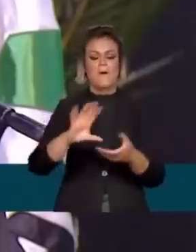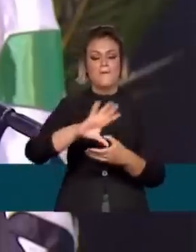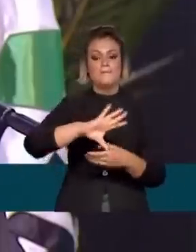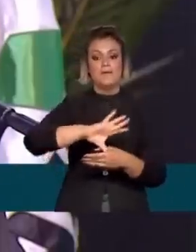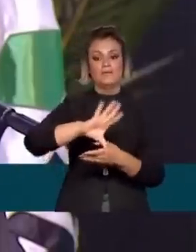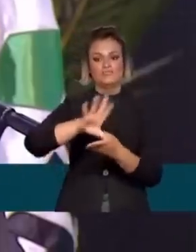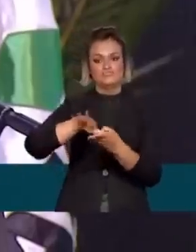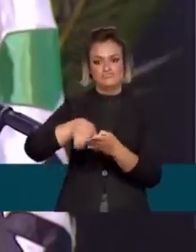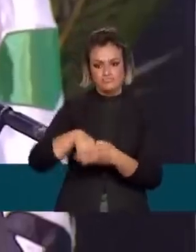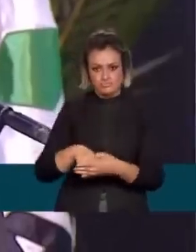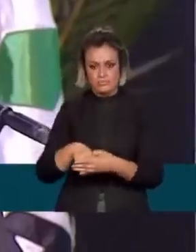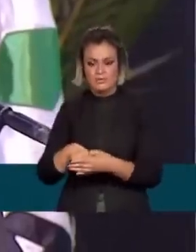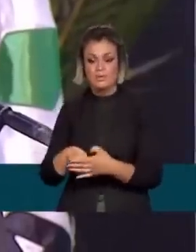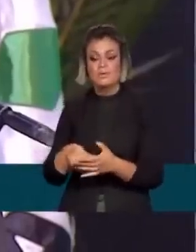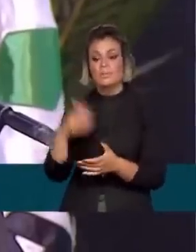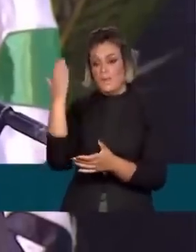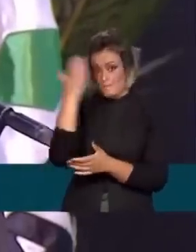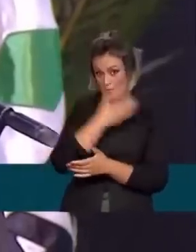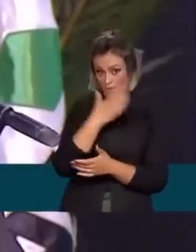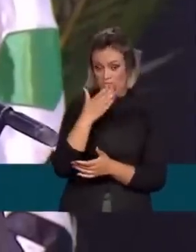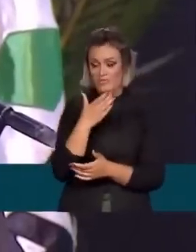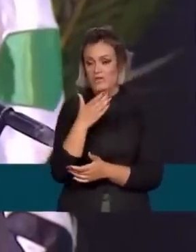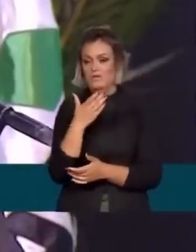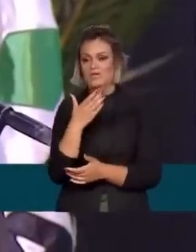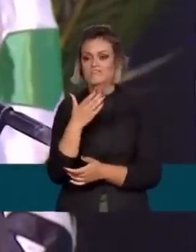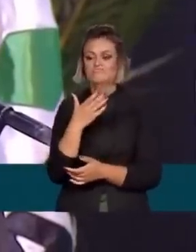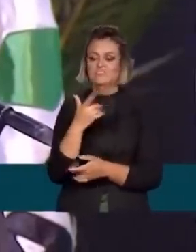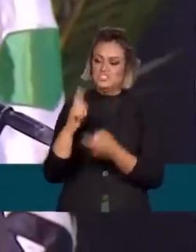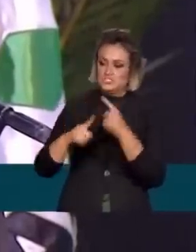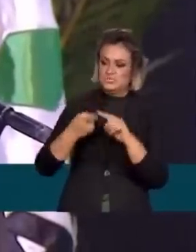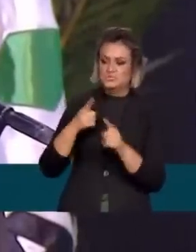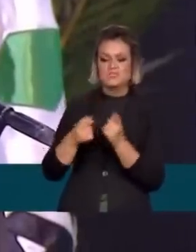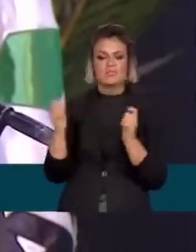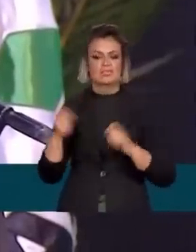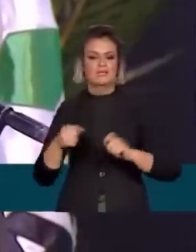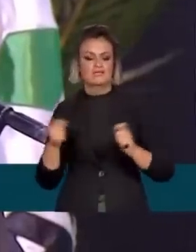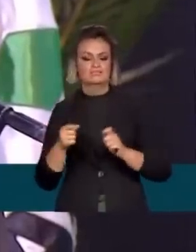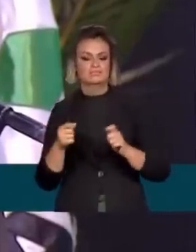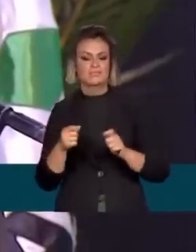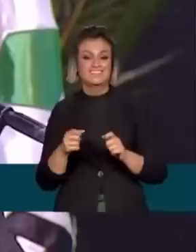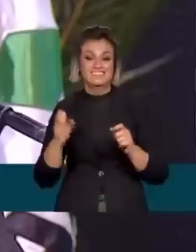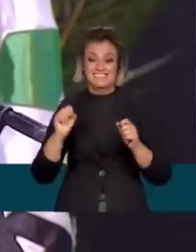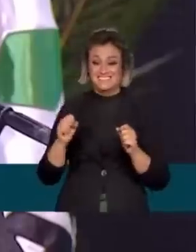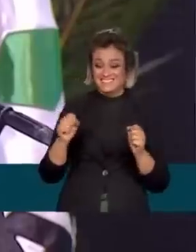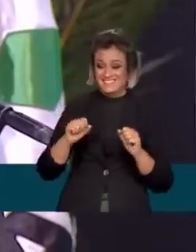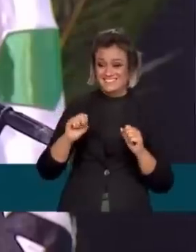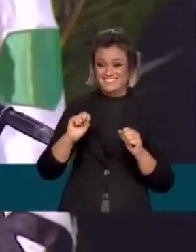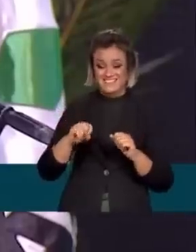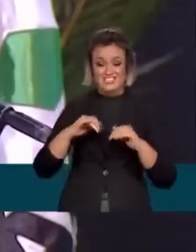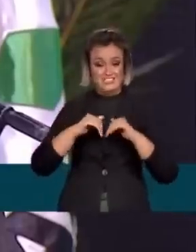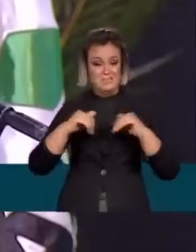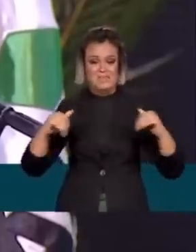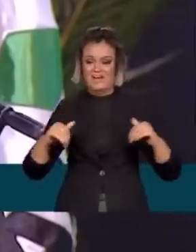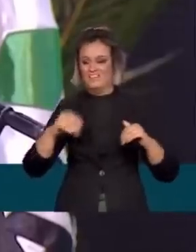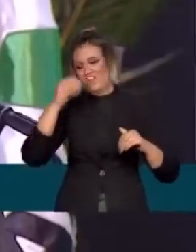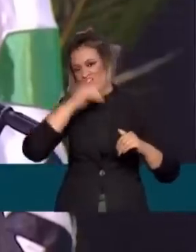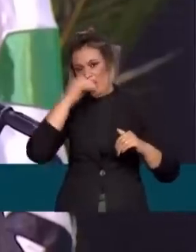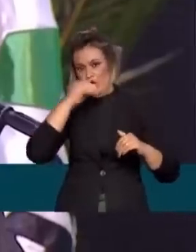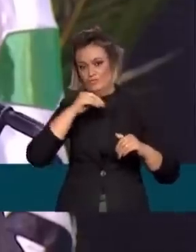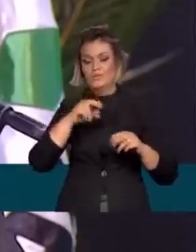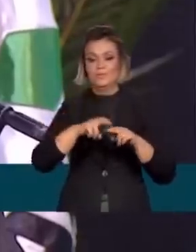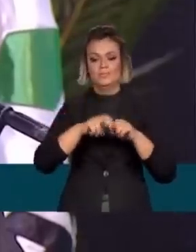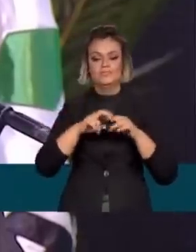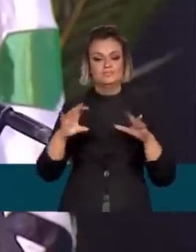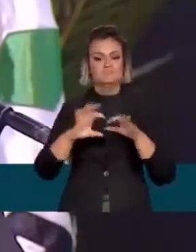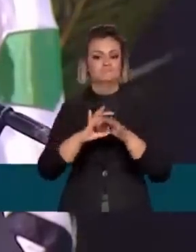está provado que juntos nós temos força para negociar. Separados, nós somos muito frágeis e por isso é preciso estar